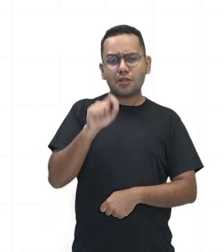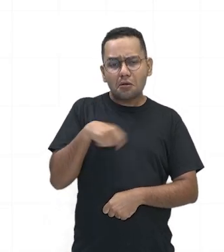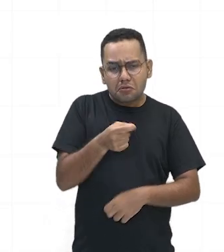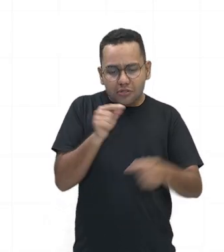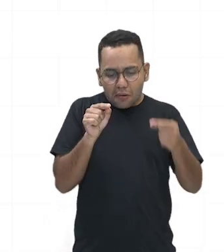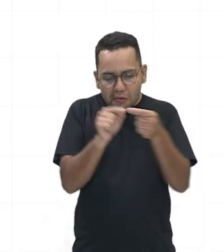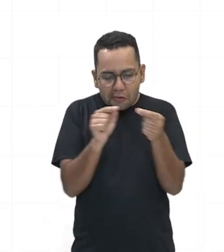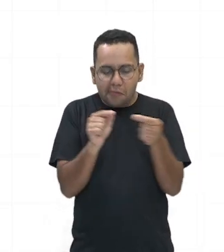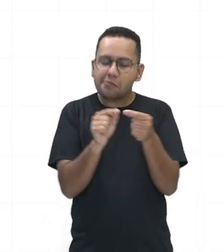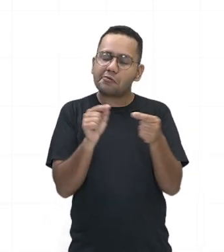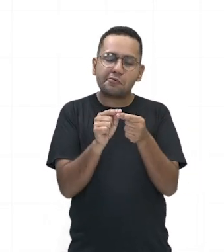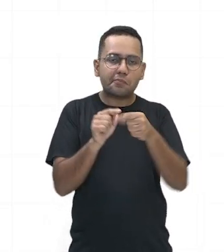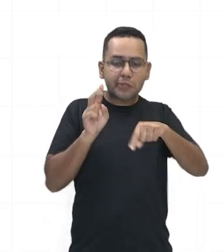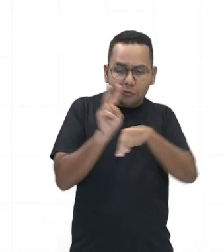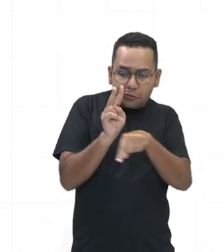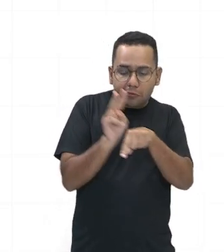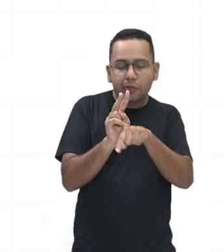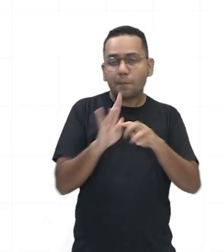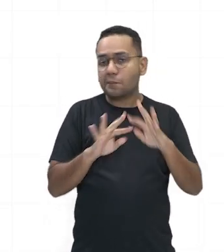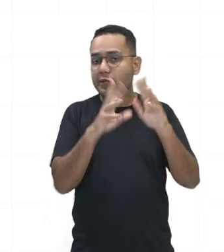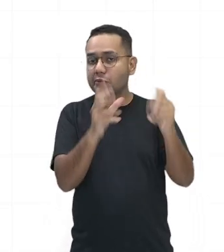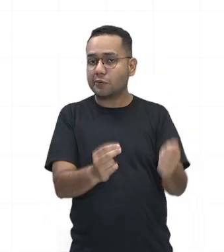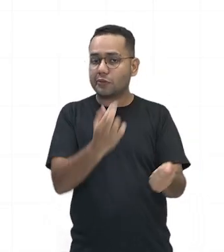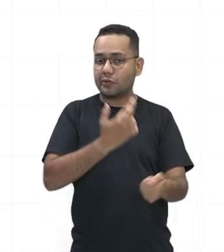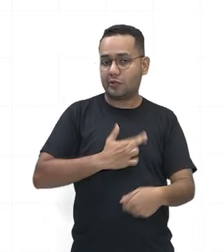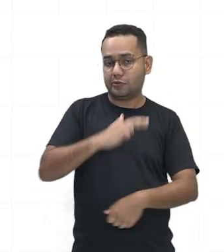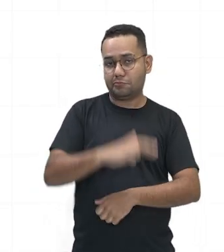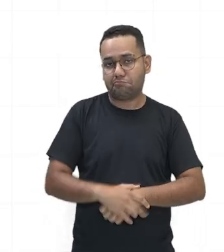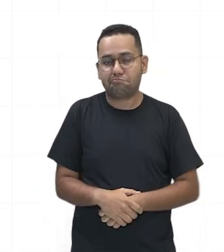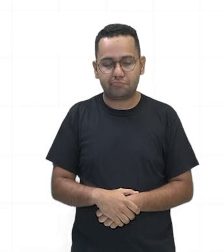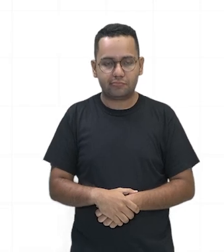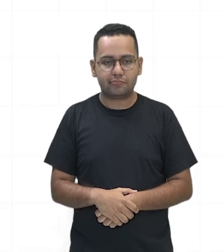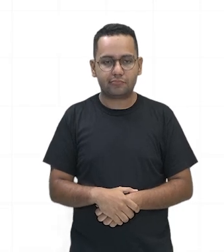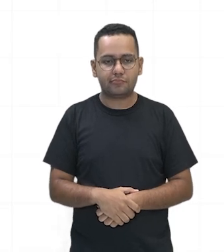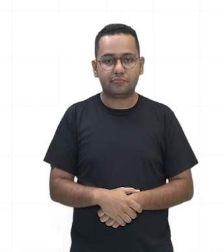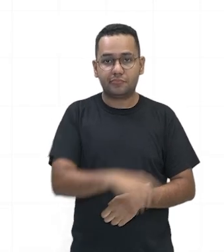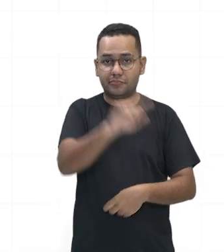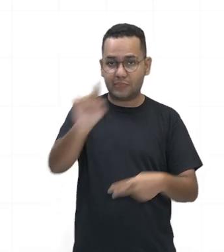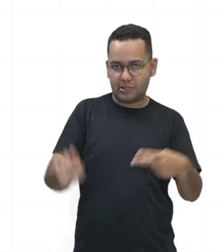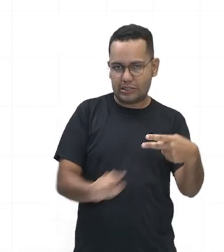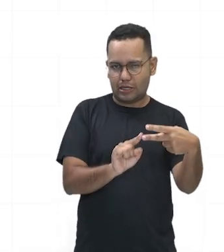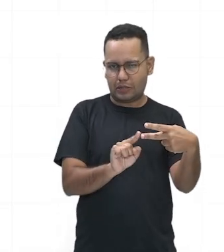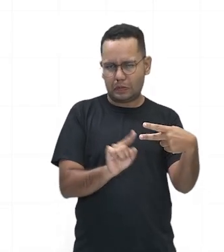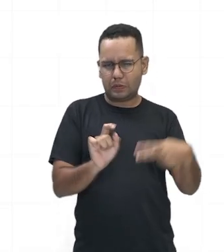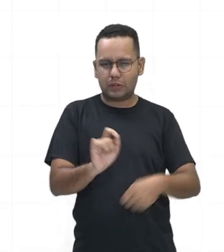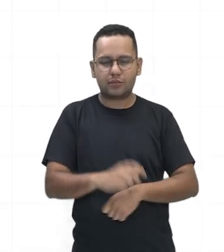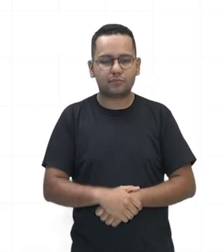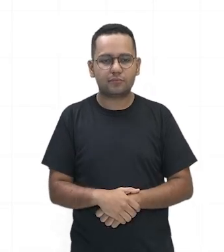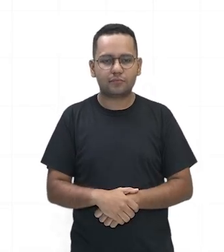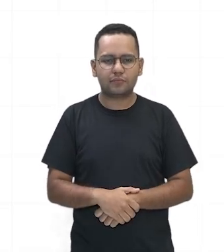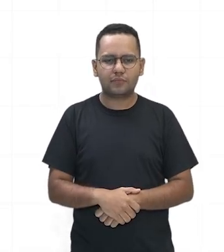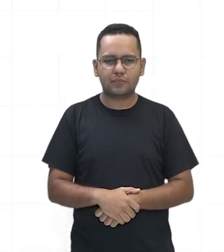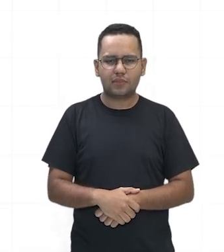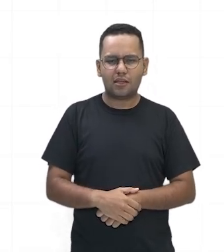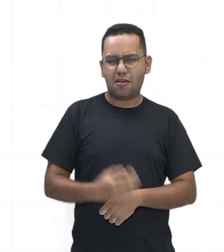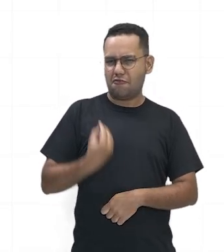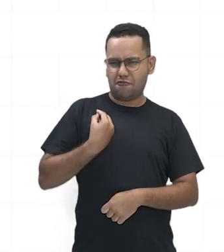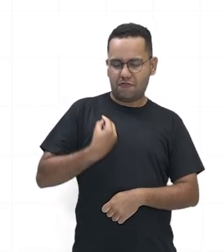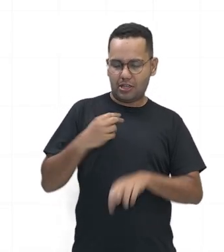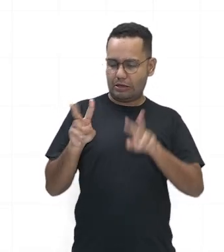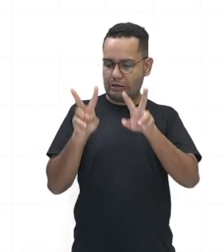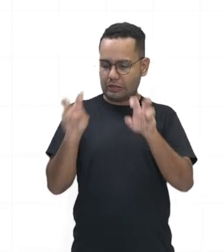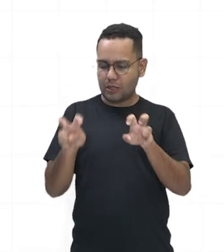religião. Devemos entender como vida, não só a vida humana, mas todo o